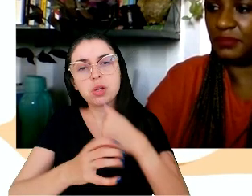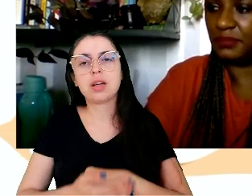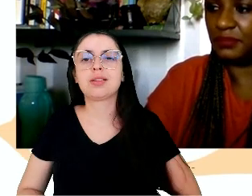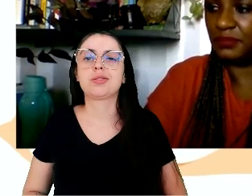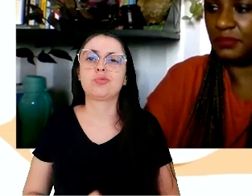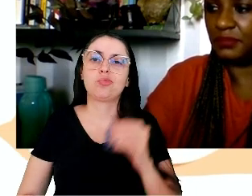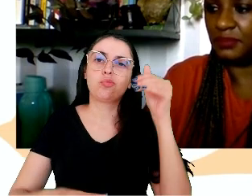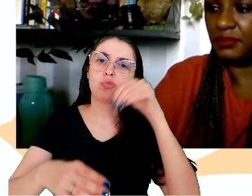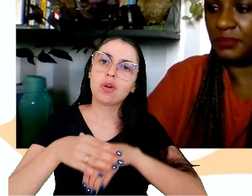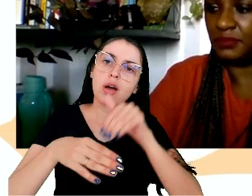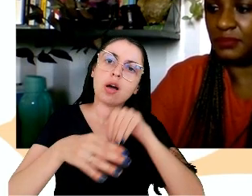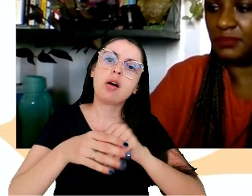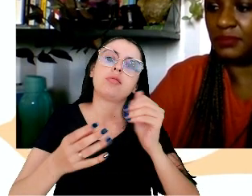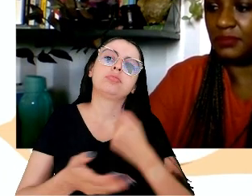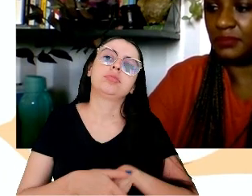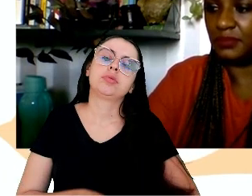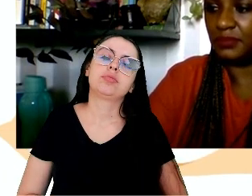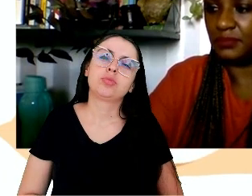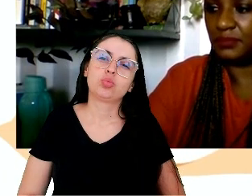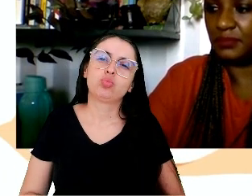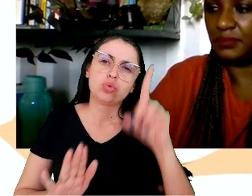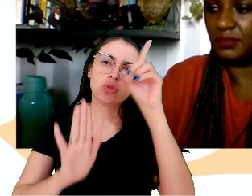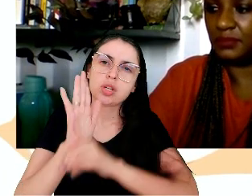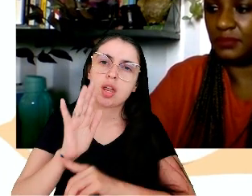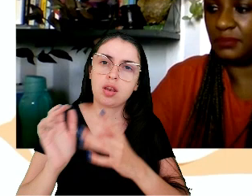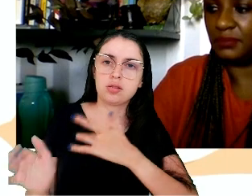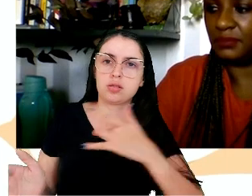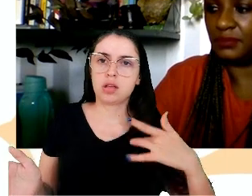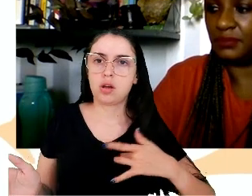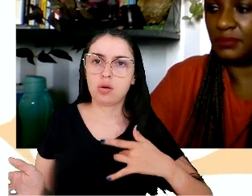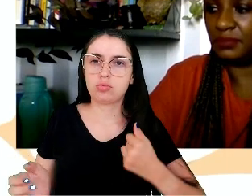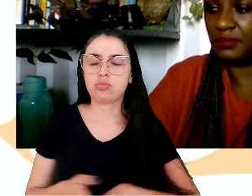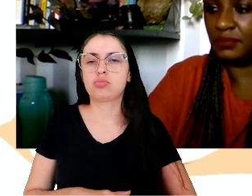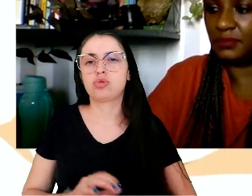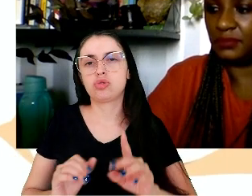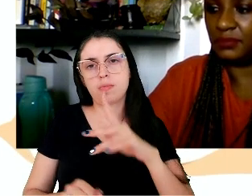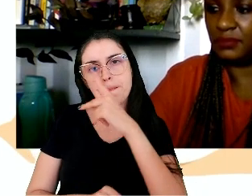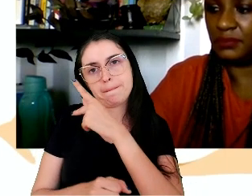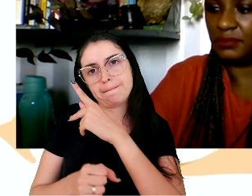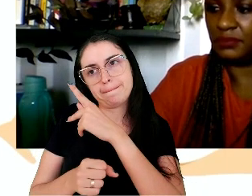para que o direito à saúde pública seja mais garantido,